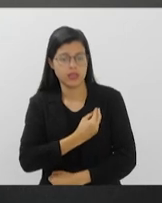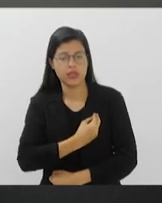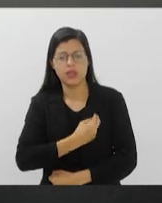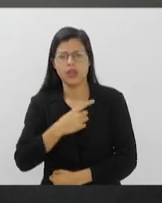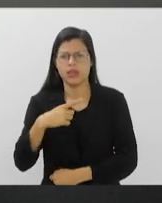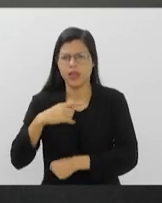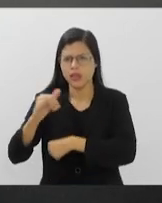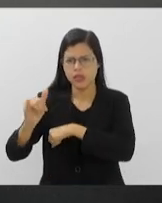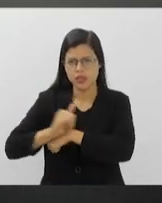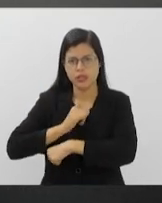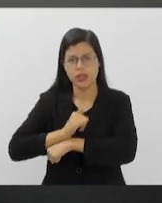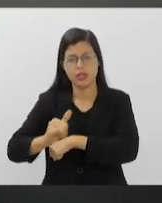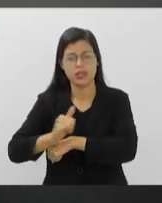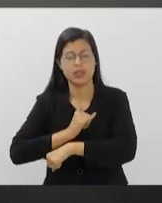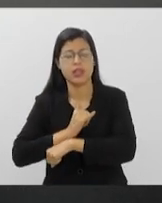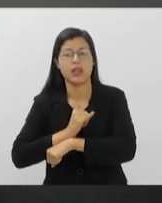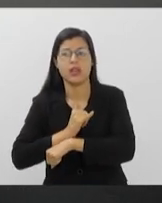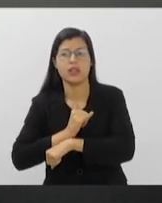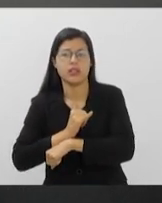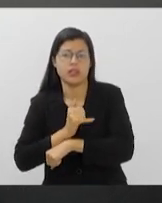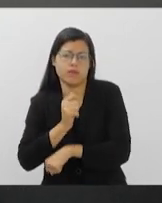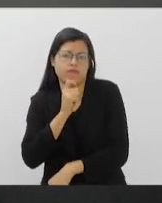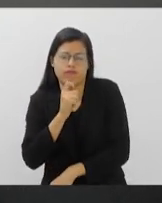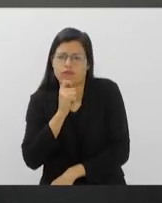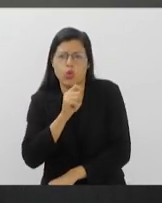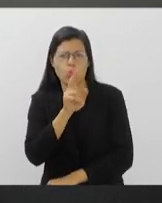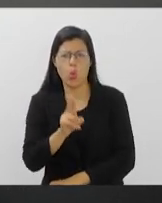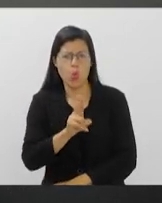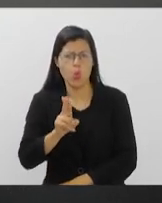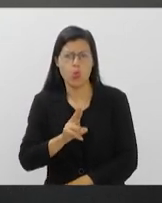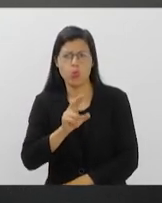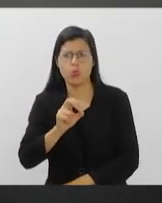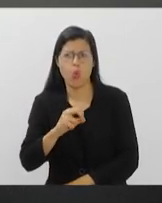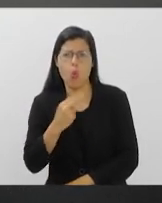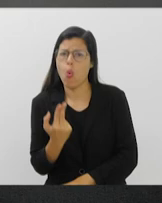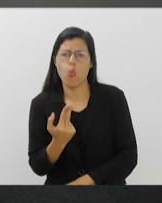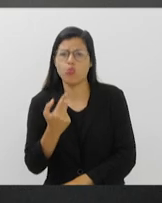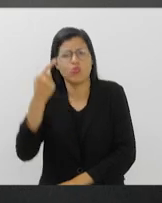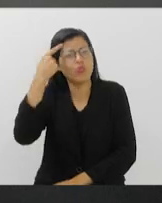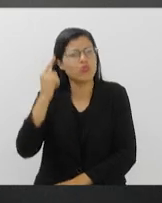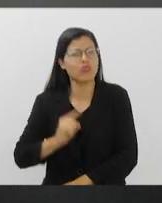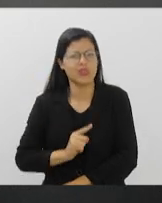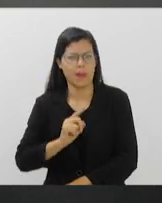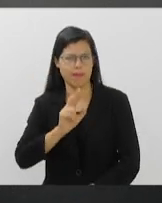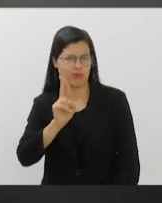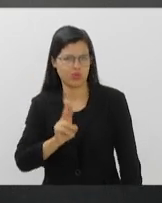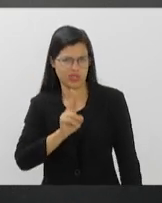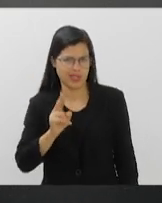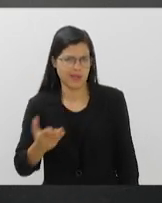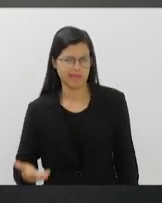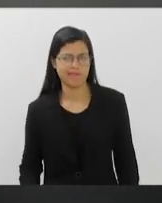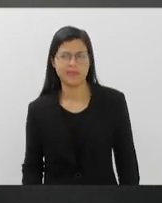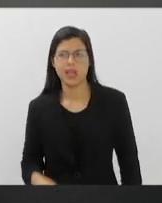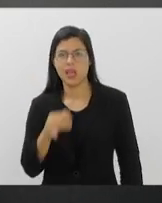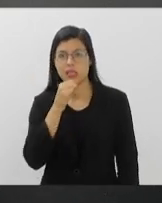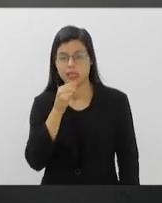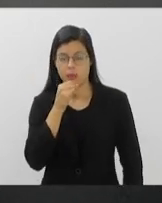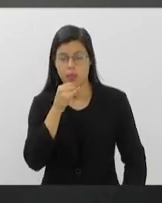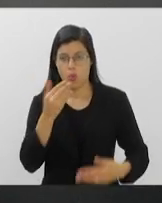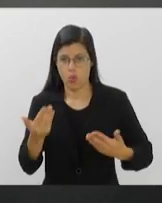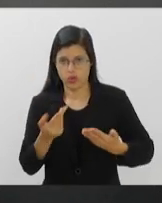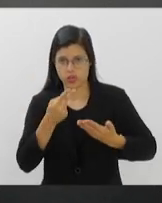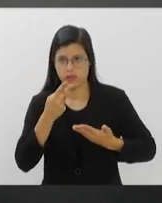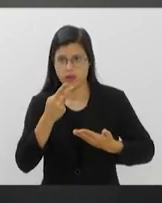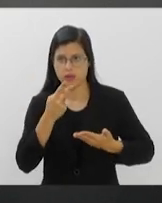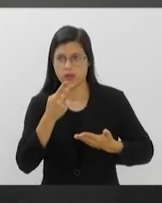instrumentos mu muitas ferramentas que não são utilizadas ou são subutilizadas então por exemplo hoje estamos tratando de uma